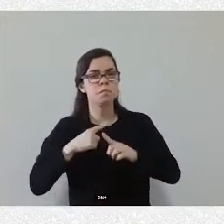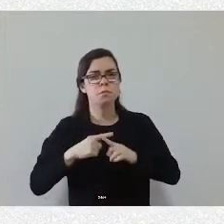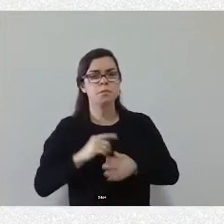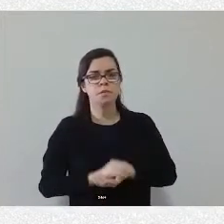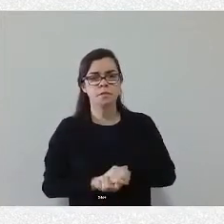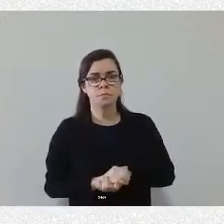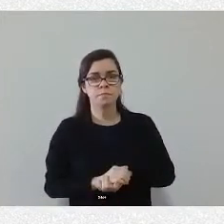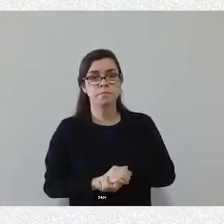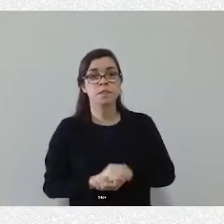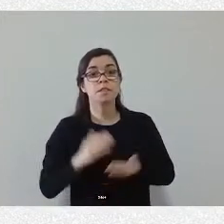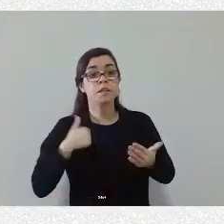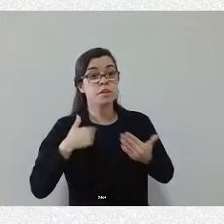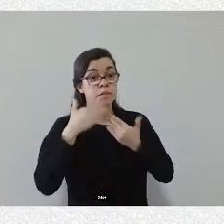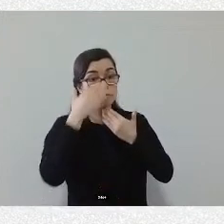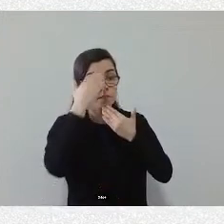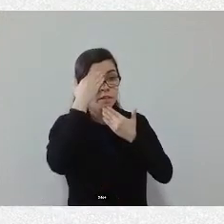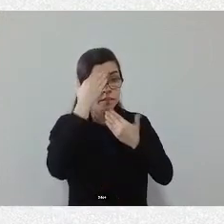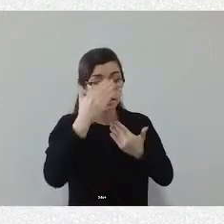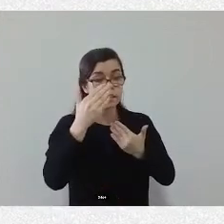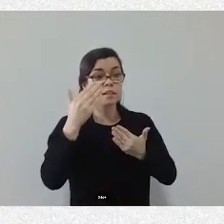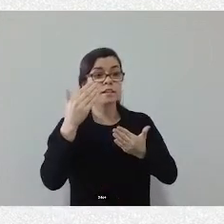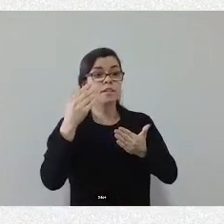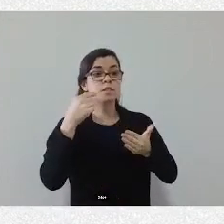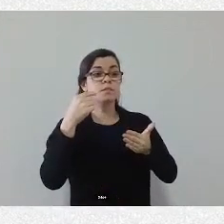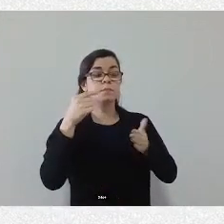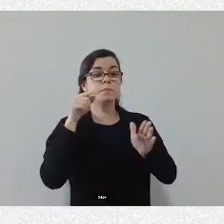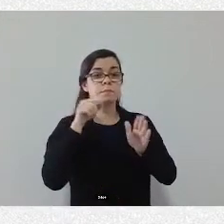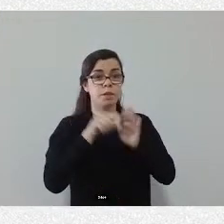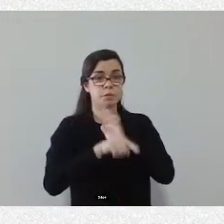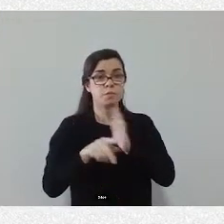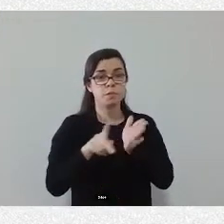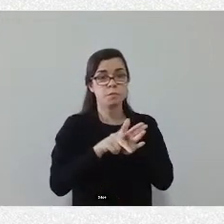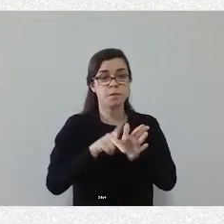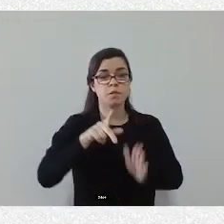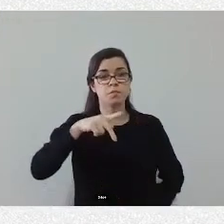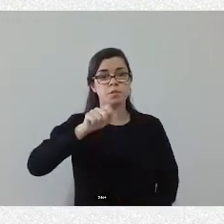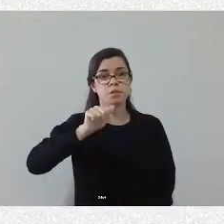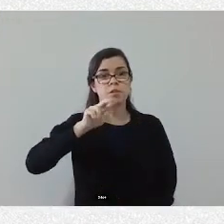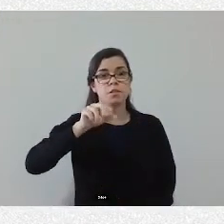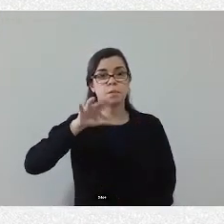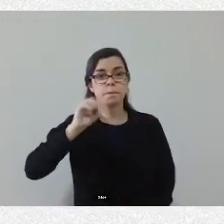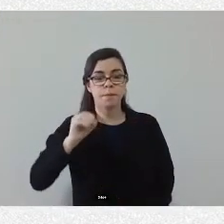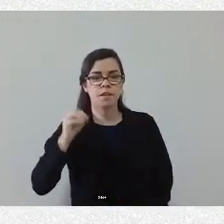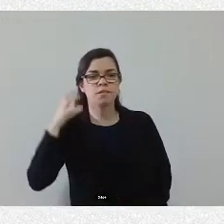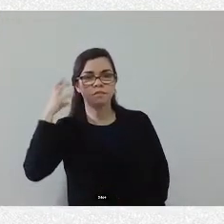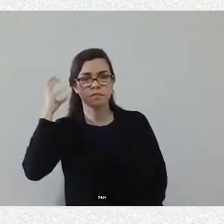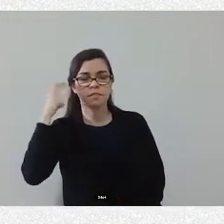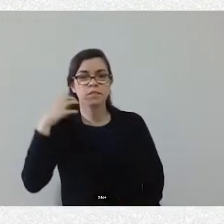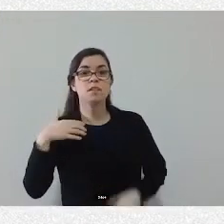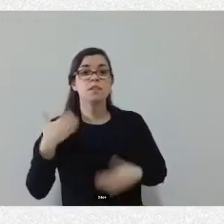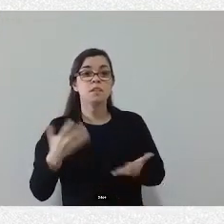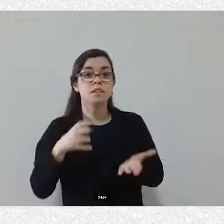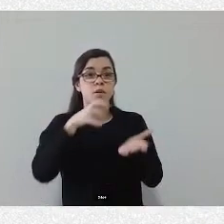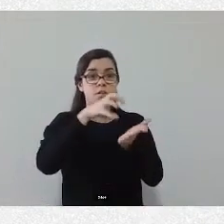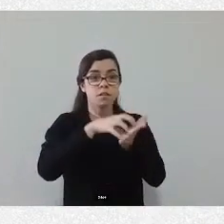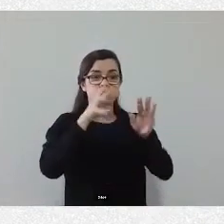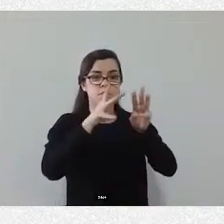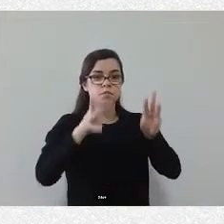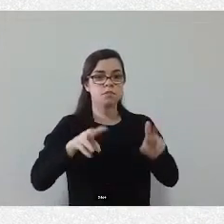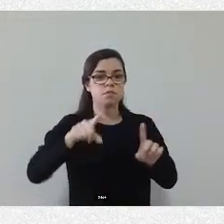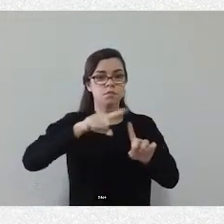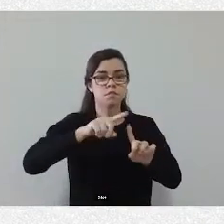Eu agradeço a pergunta do Paulo, da Rádio Integração. O Campus Toledo vai ser responsável, junto com o setor de